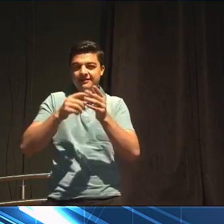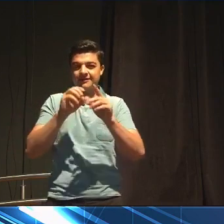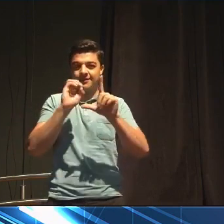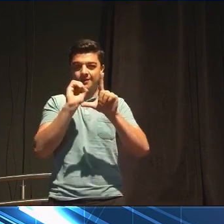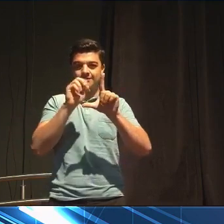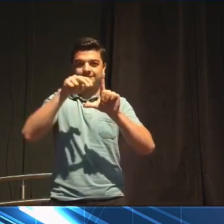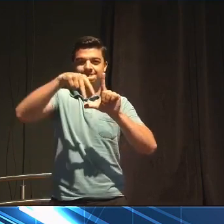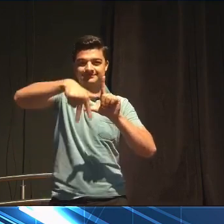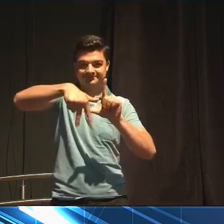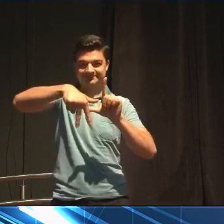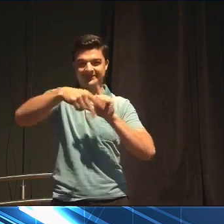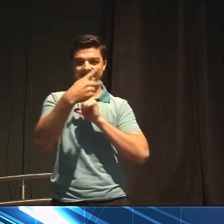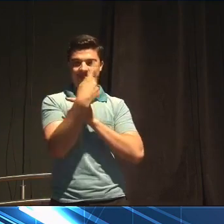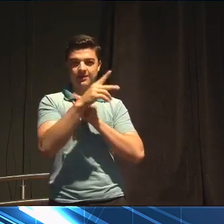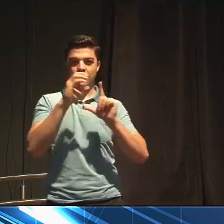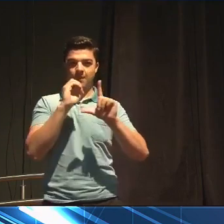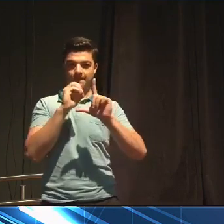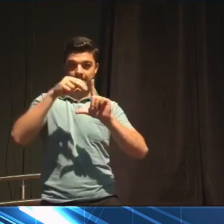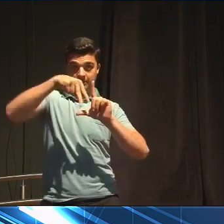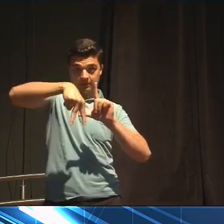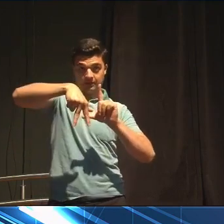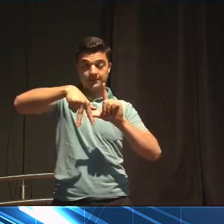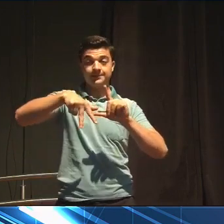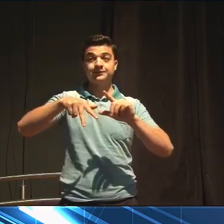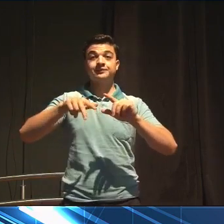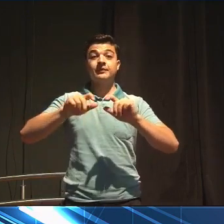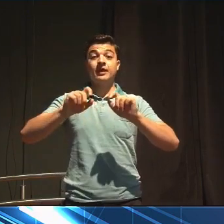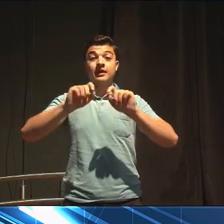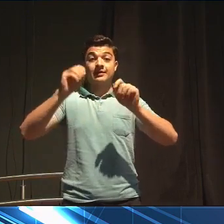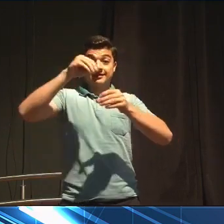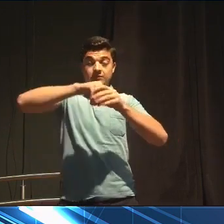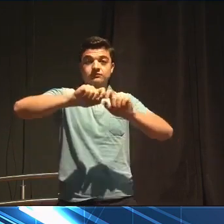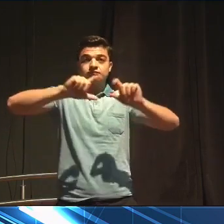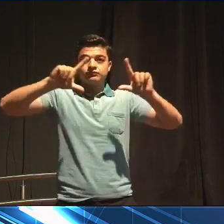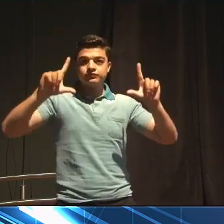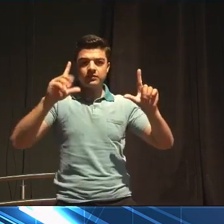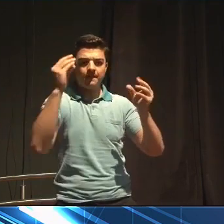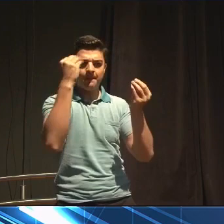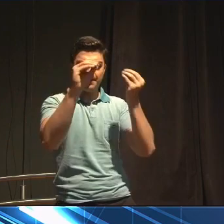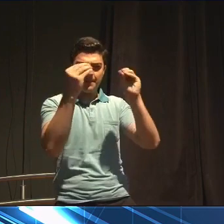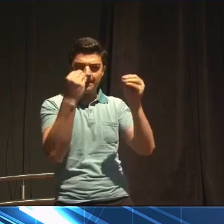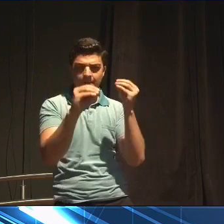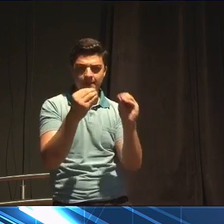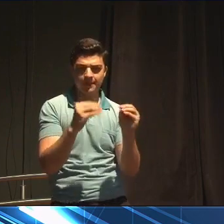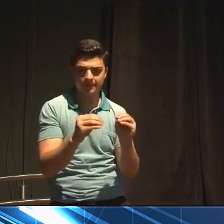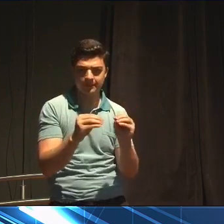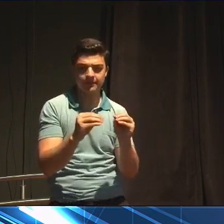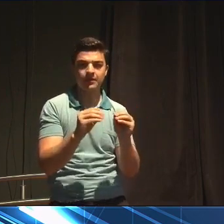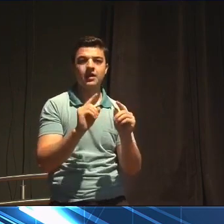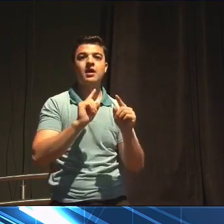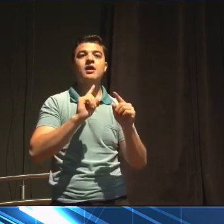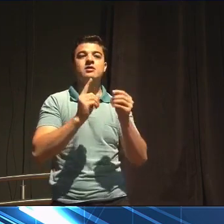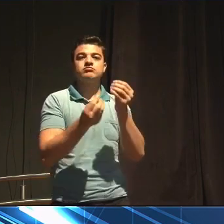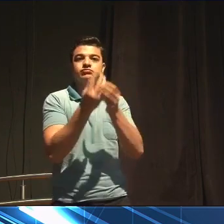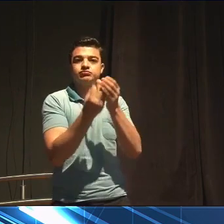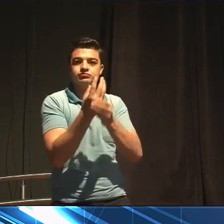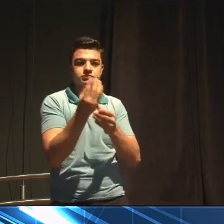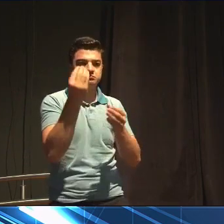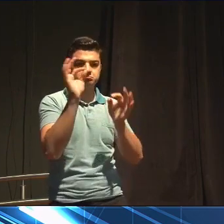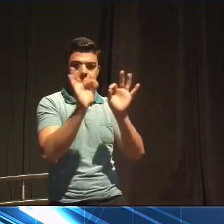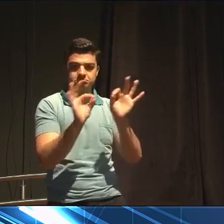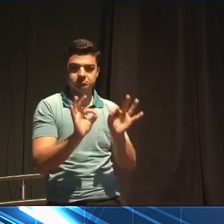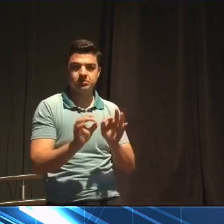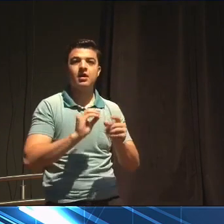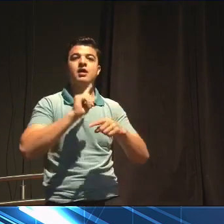virtual, você desenvolve tudo muito rapidamente dentro do Omniverse, e depois você usa a ferramenta para exportar o jogo e gerar